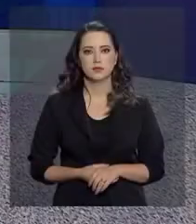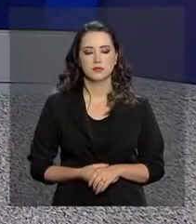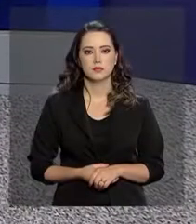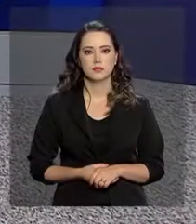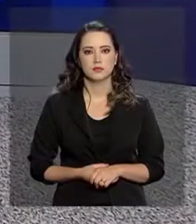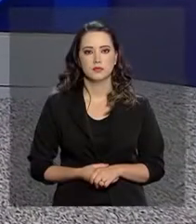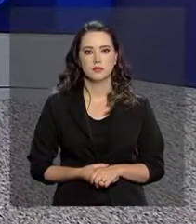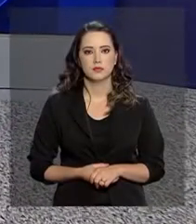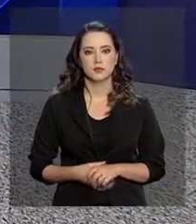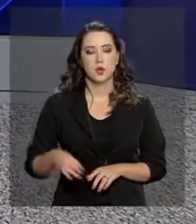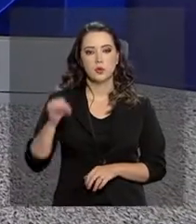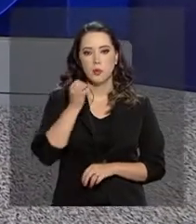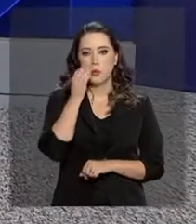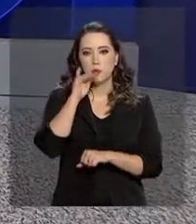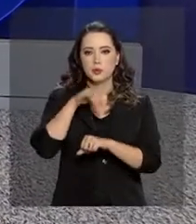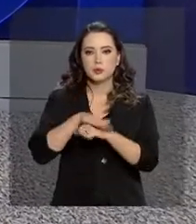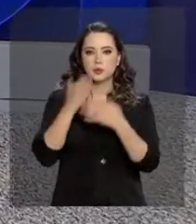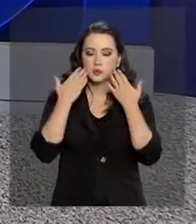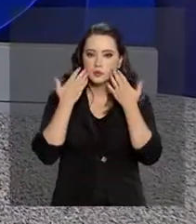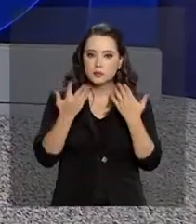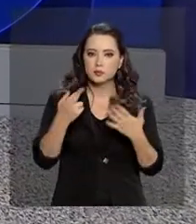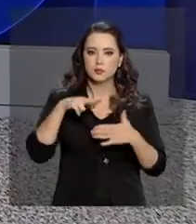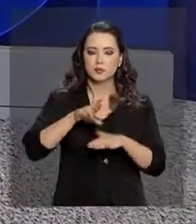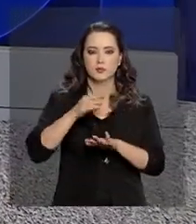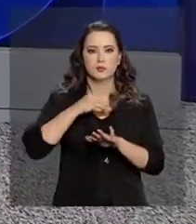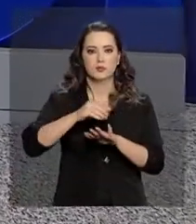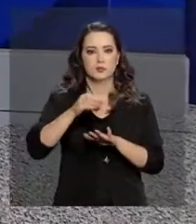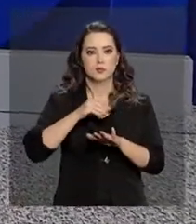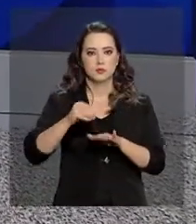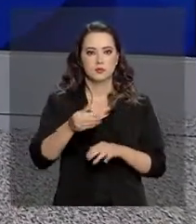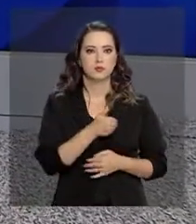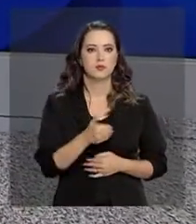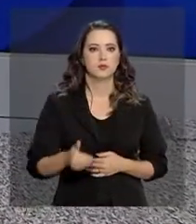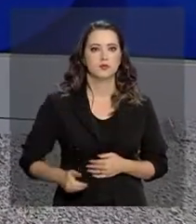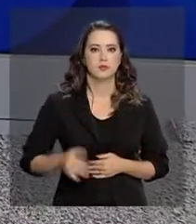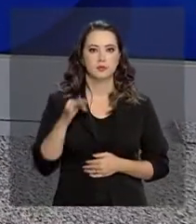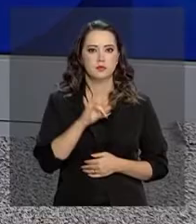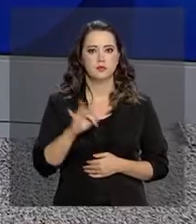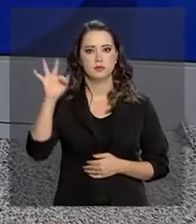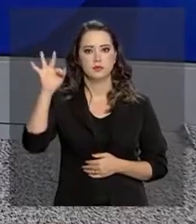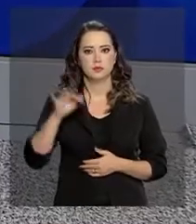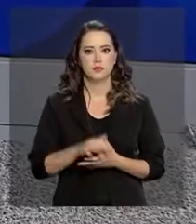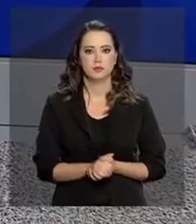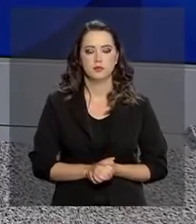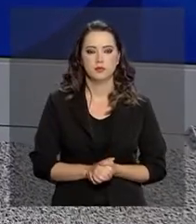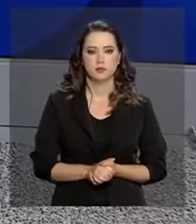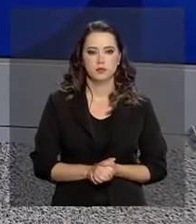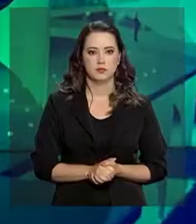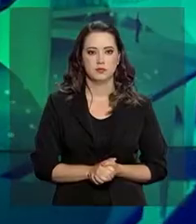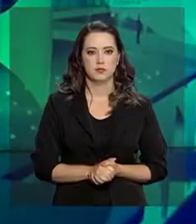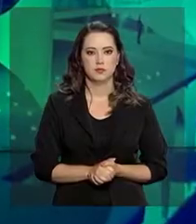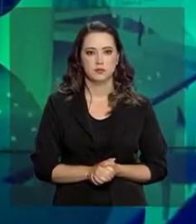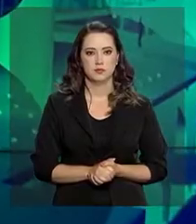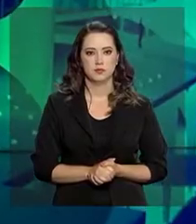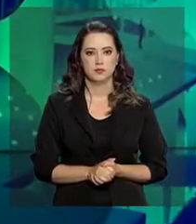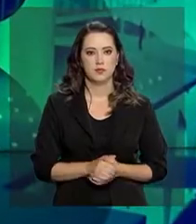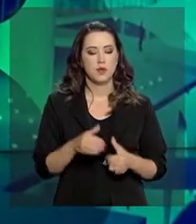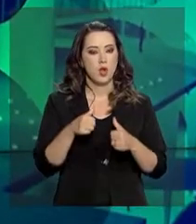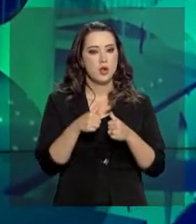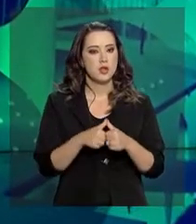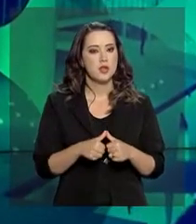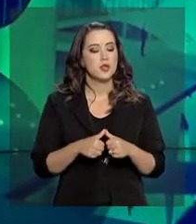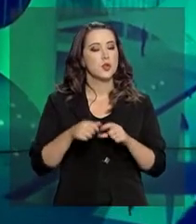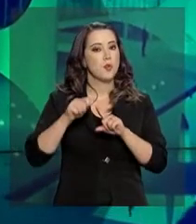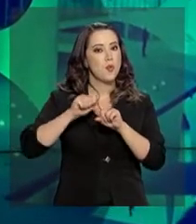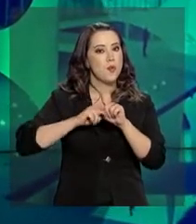boa noite no ar mais uma edição do repórter nbr com as notícias do governo federal estamos no